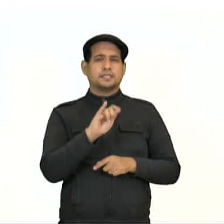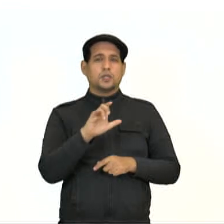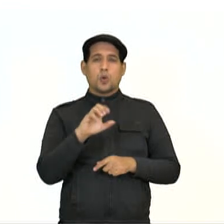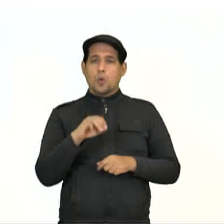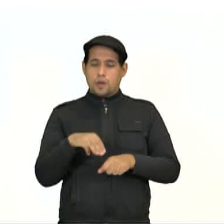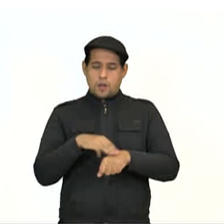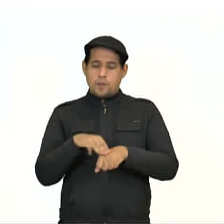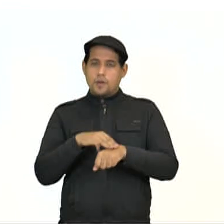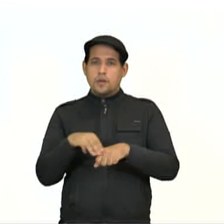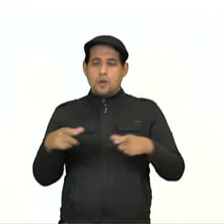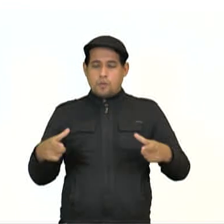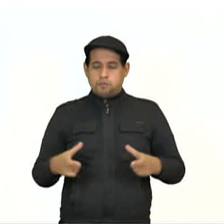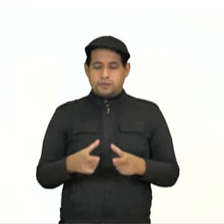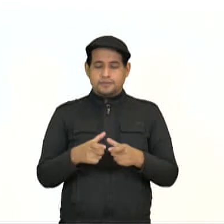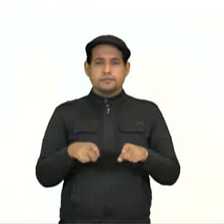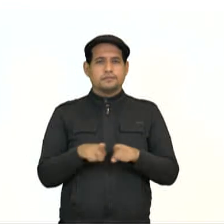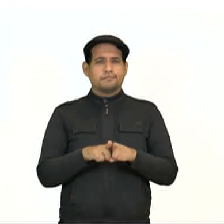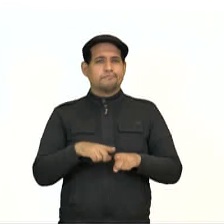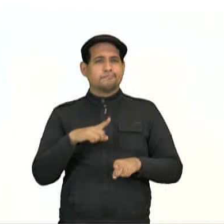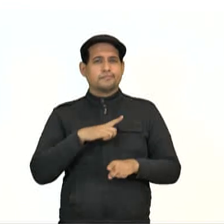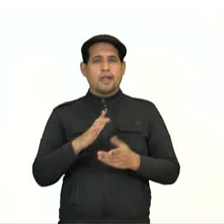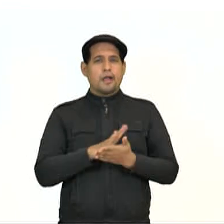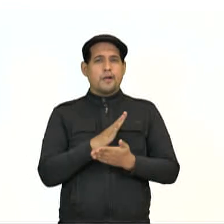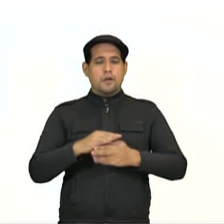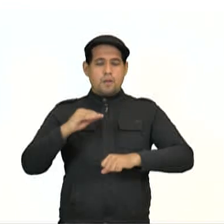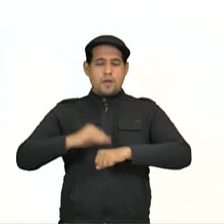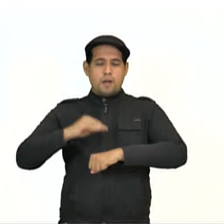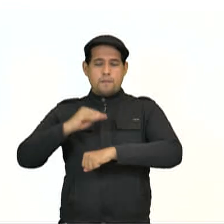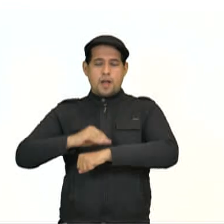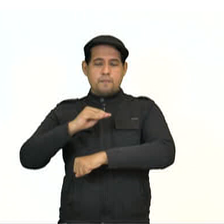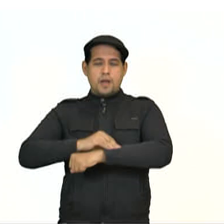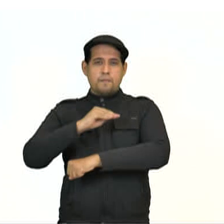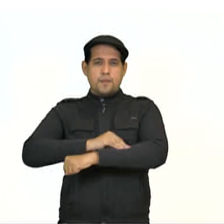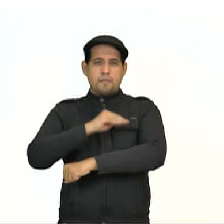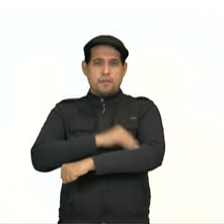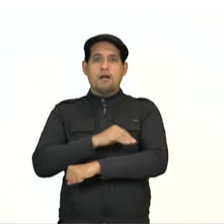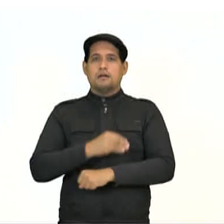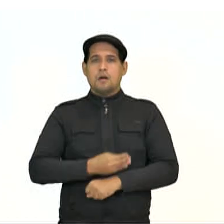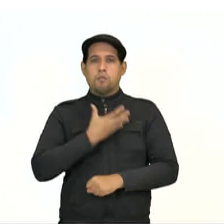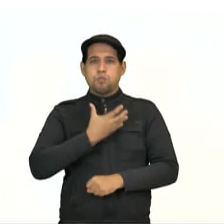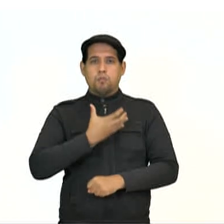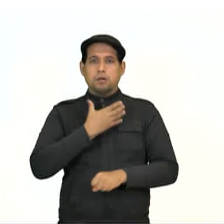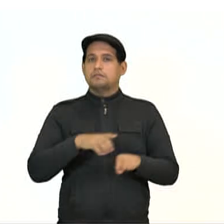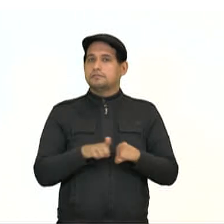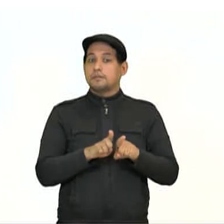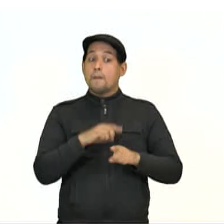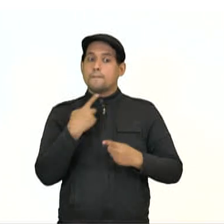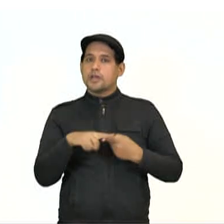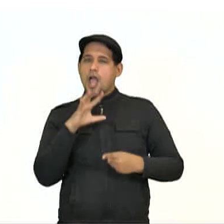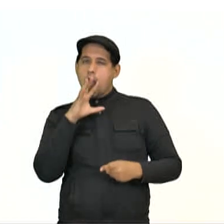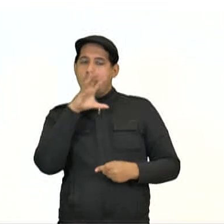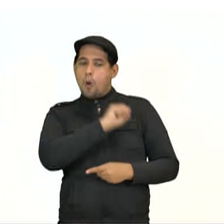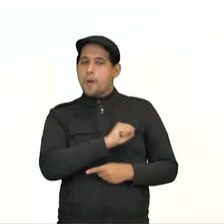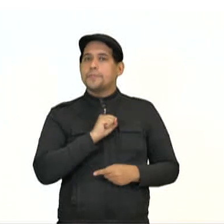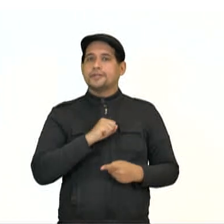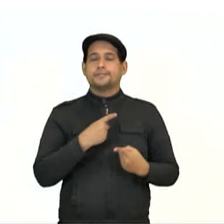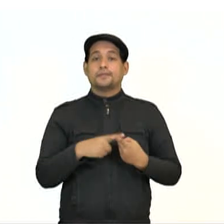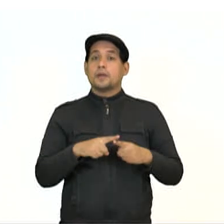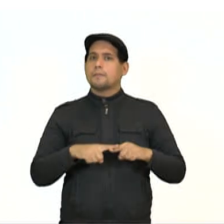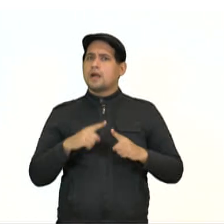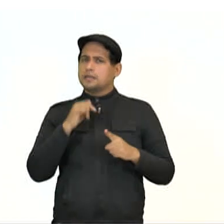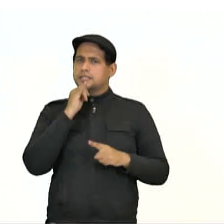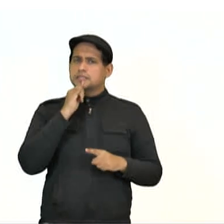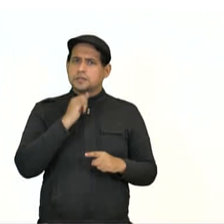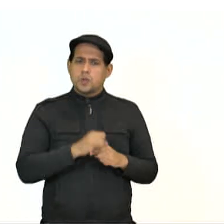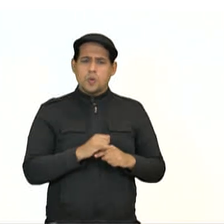marrom e a presença de alguns sapos na região. Sapos são predadores de grilos, tá? De repente,